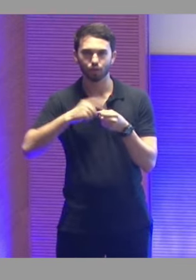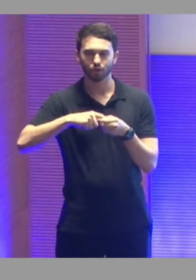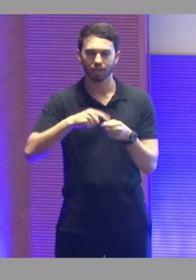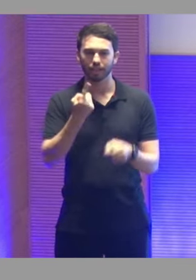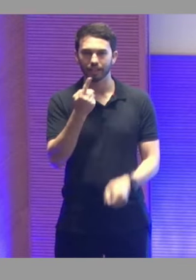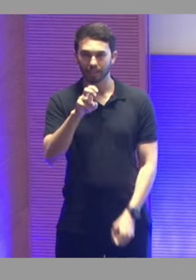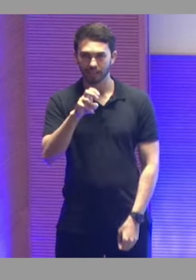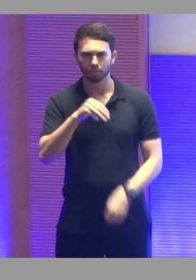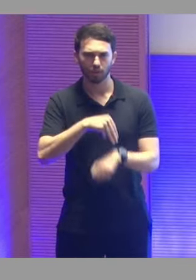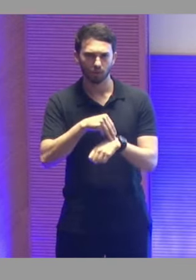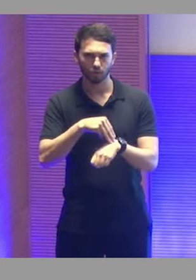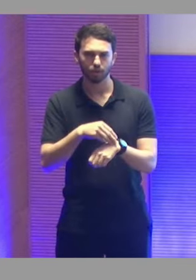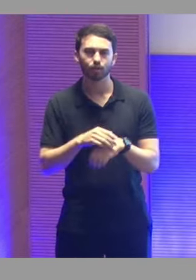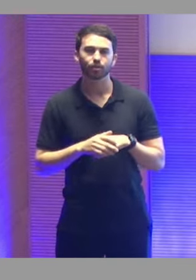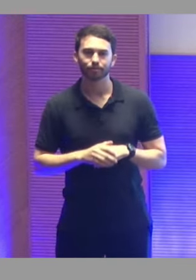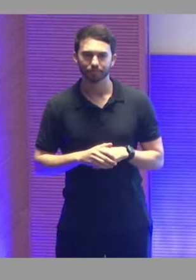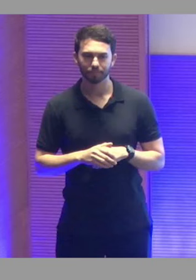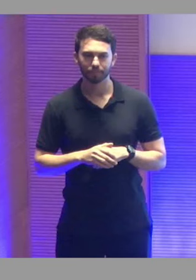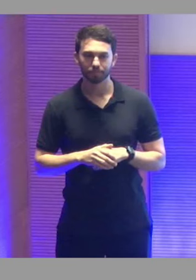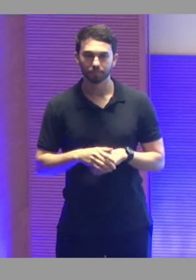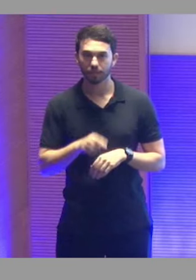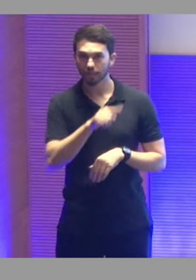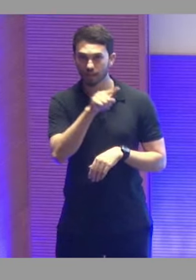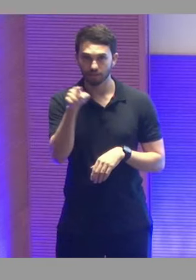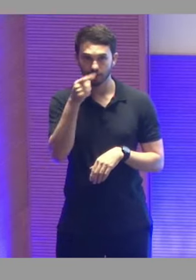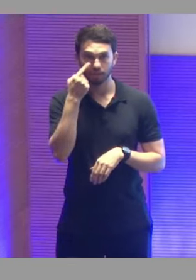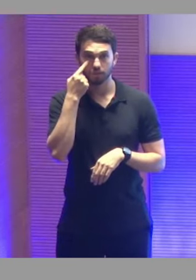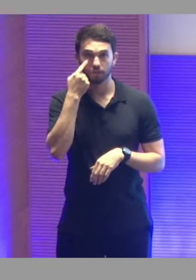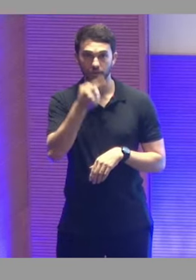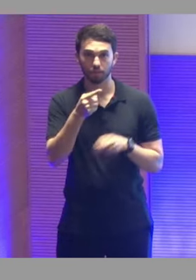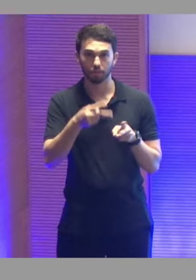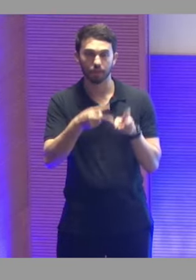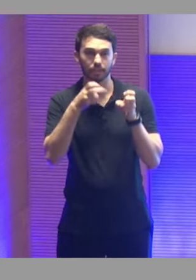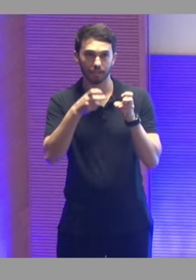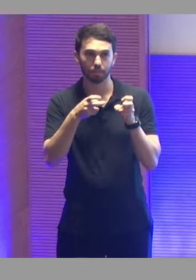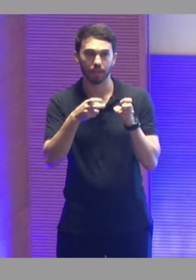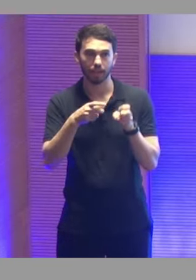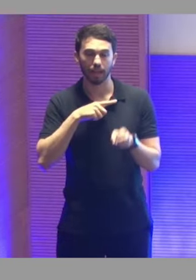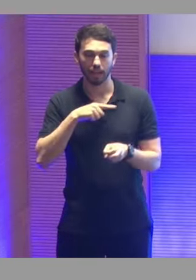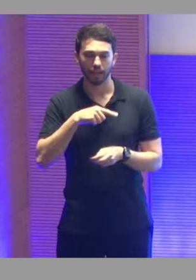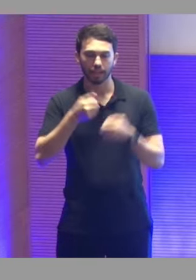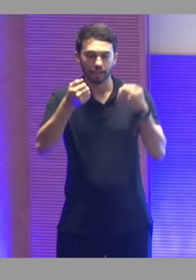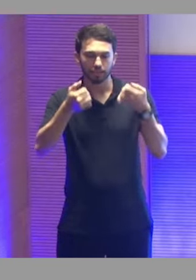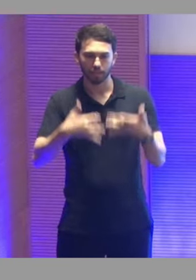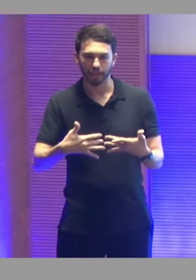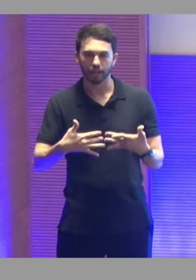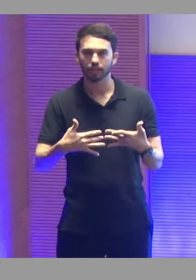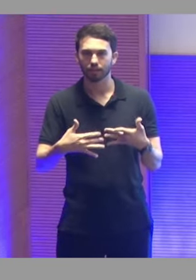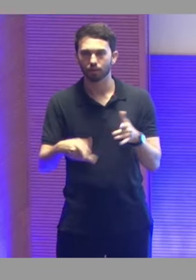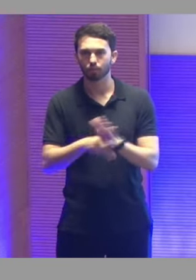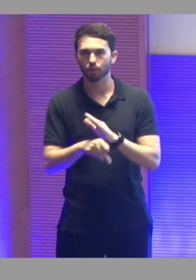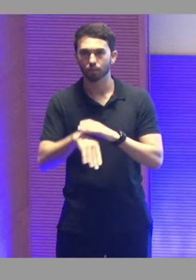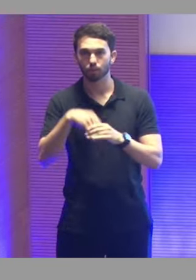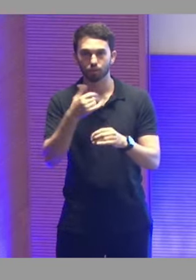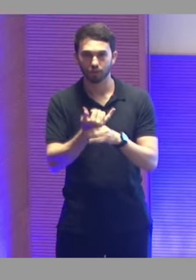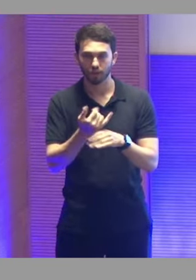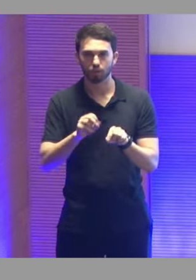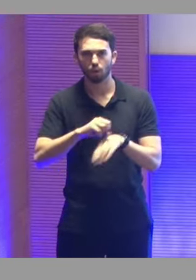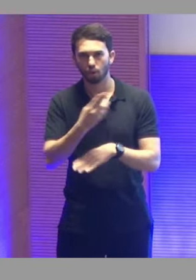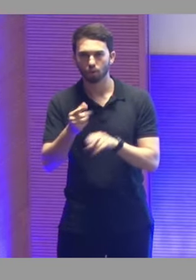a transmissão e vocês vão poder olhar na descrição do próprio vídeo no YouTube ou no